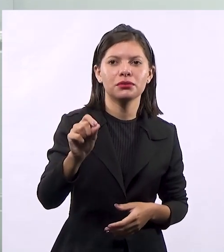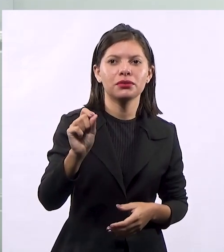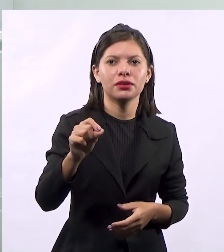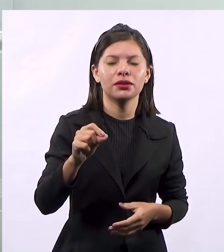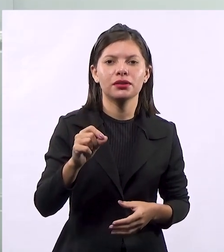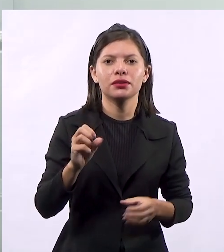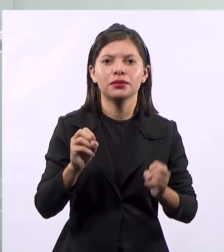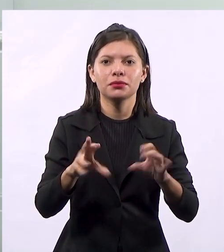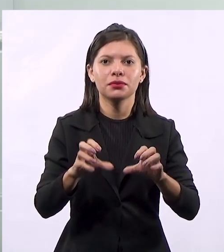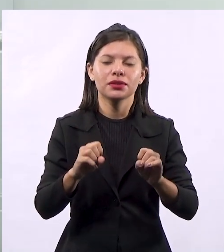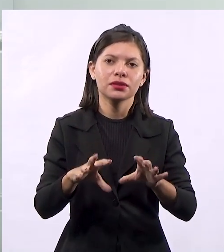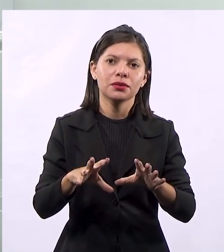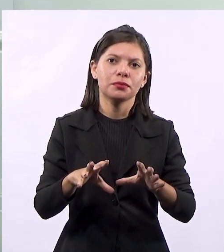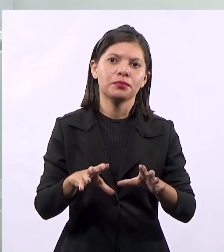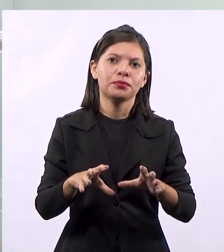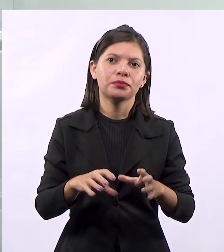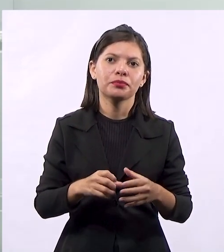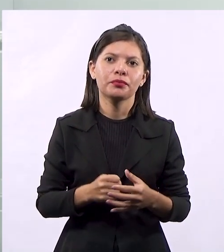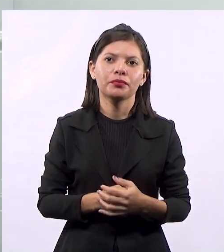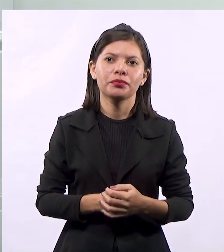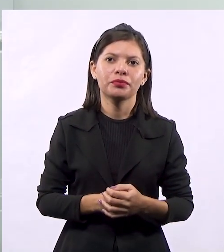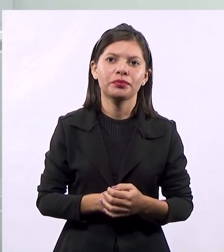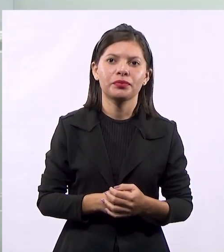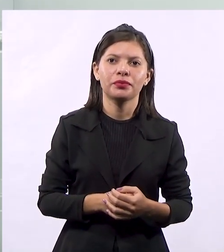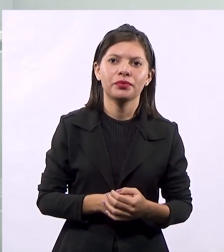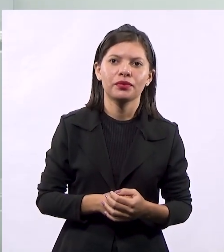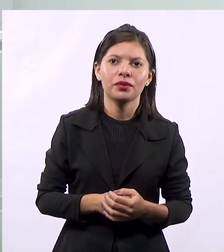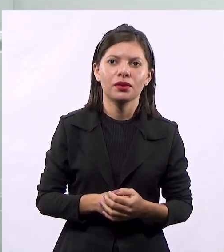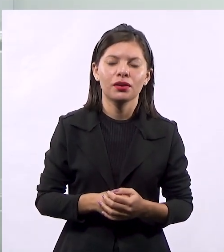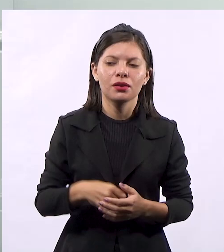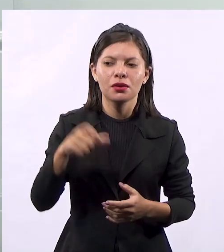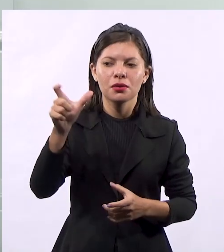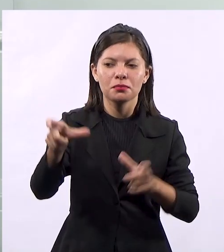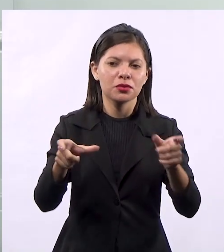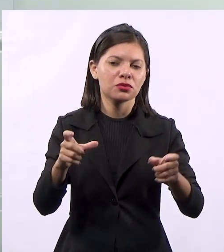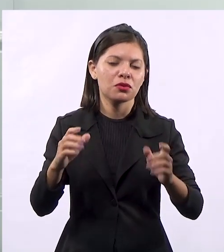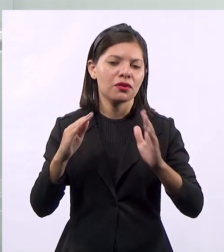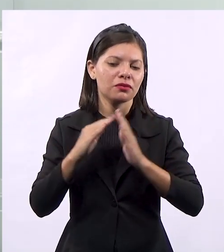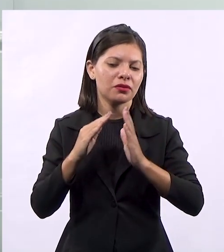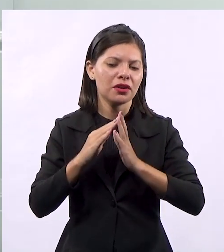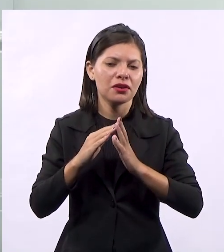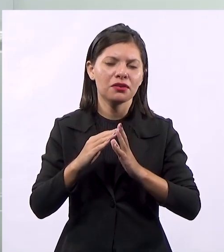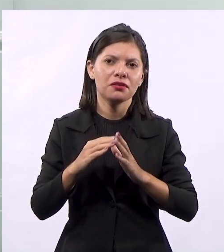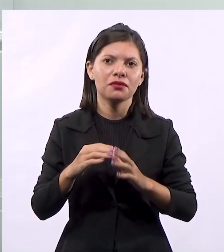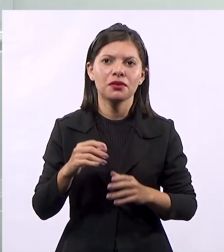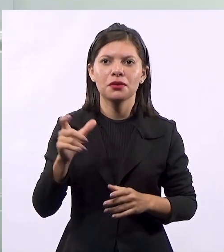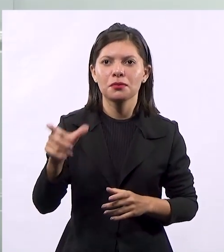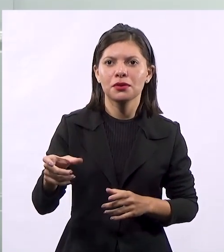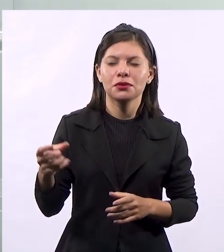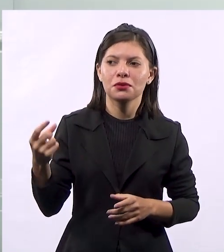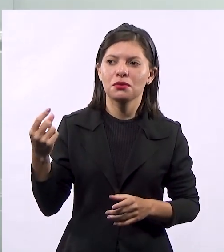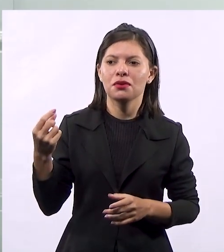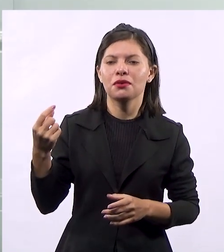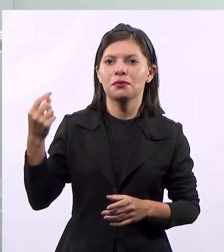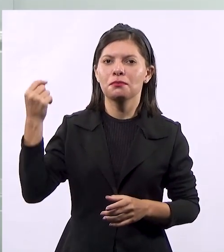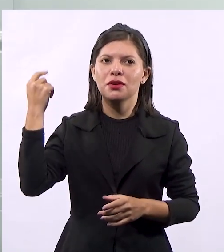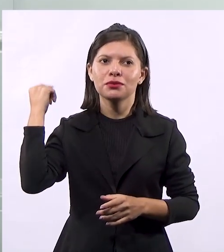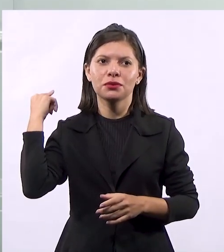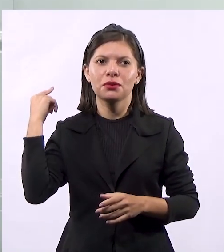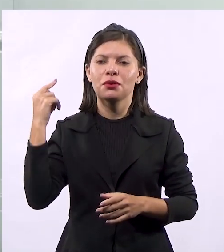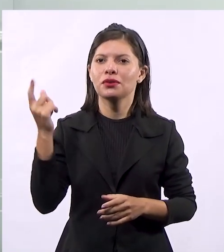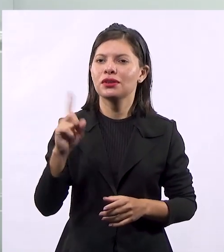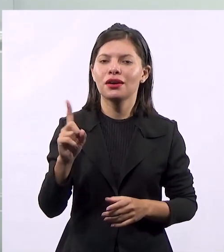todos os indivíduos, todos os seres que estão no Brasil têm direito à educação. Então, direito de todos. Não